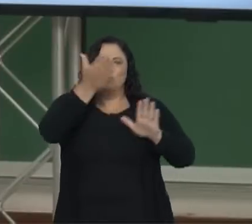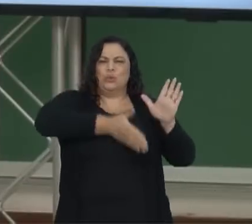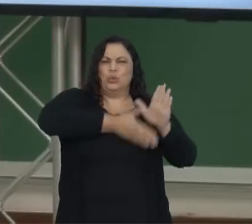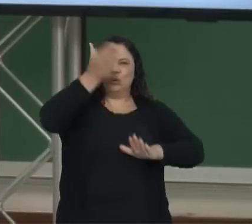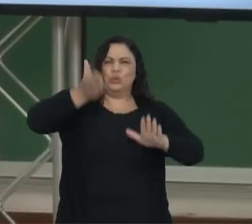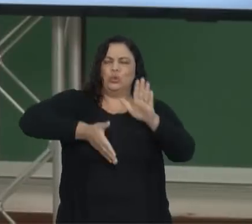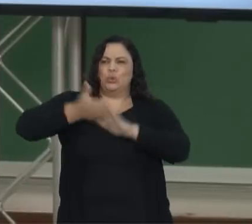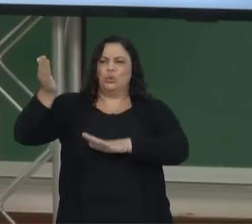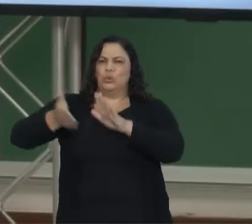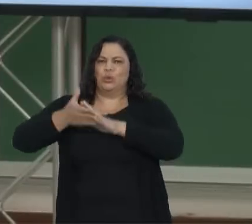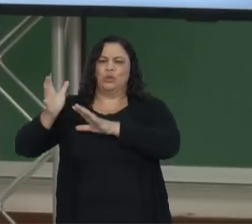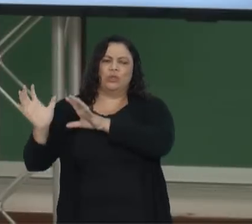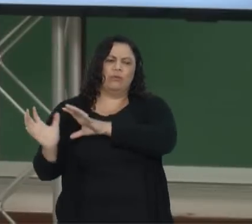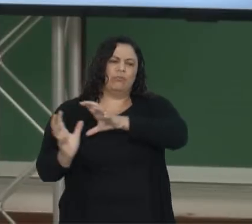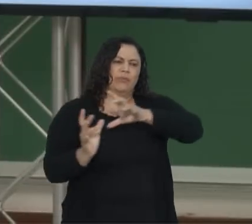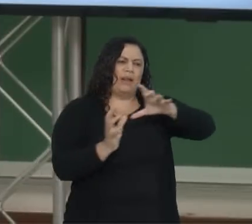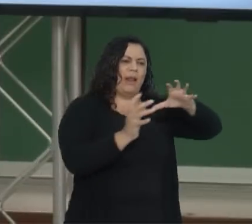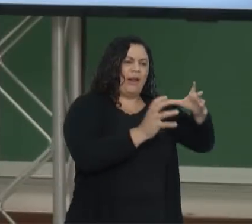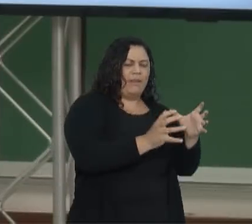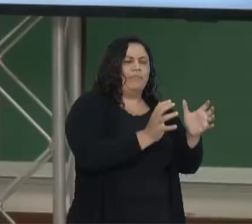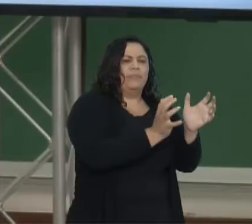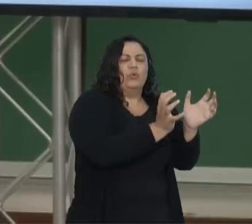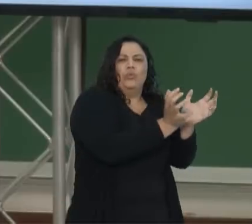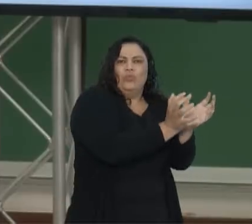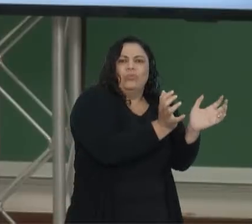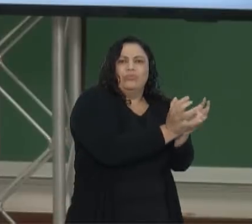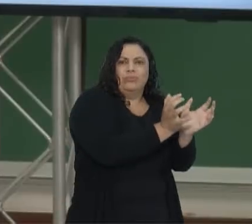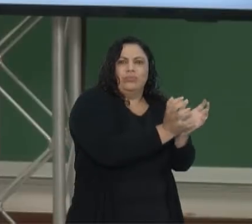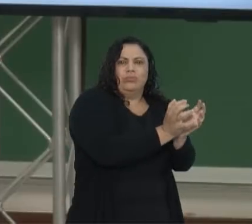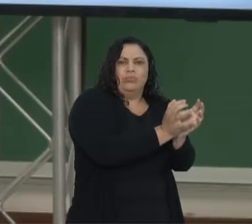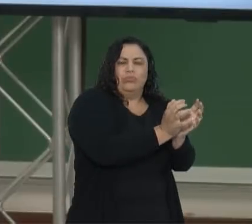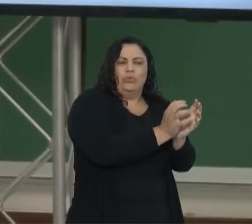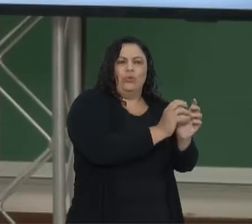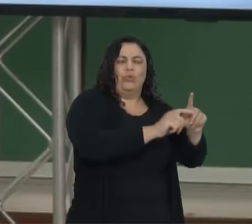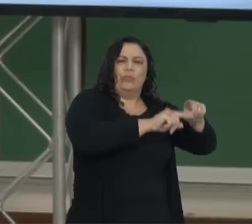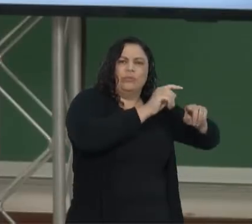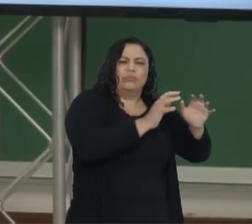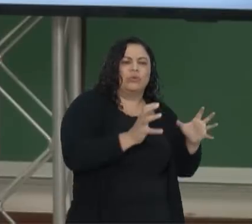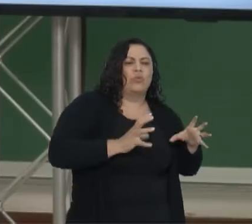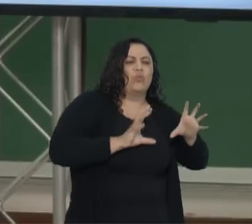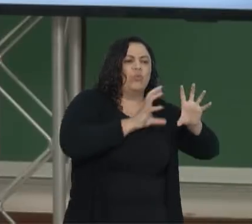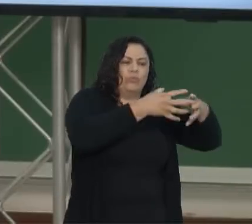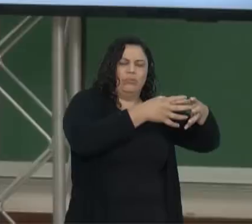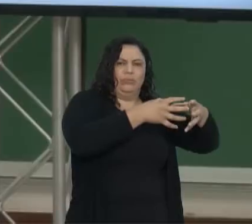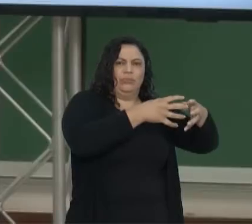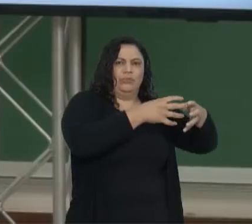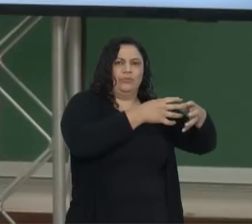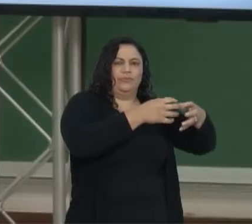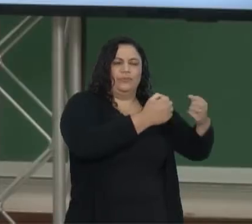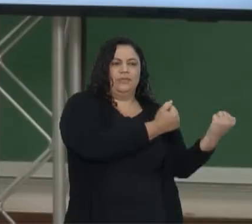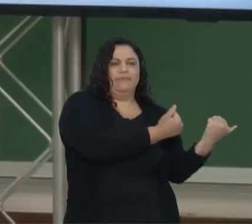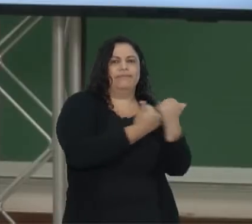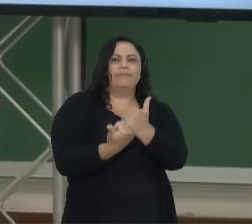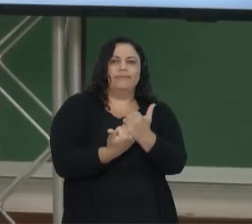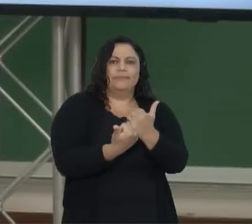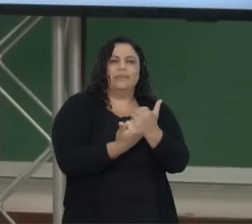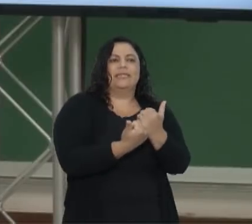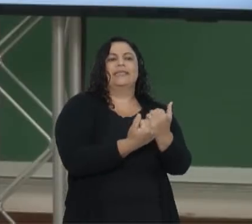escondidos, e começavam a organizar ali suas atividades, esses agrupamentos, então, de resistência, certo?